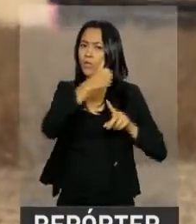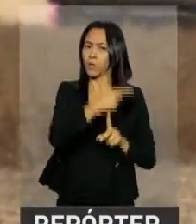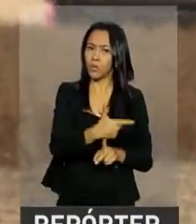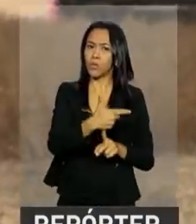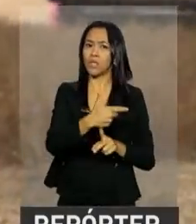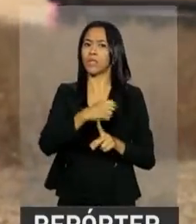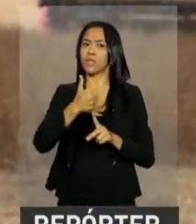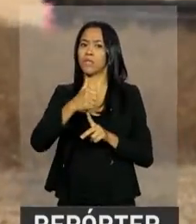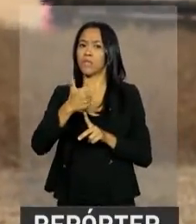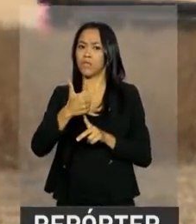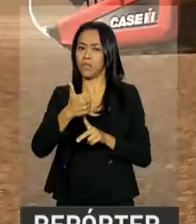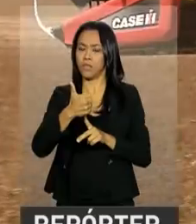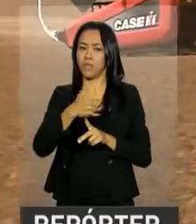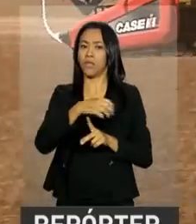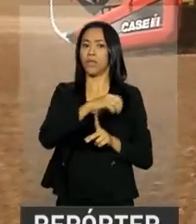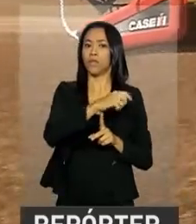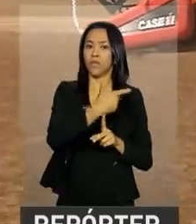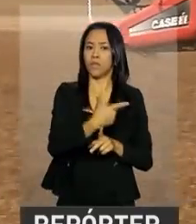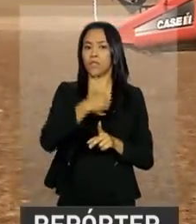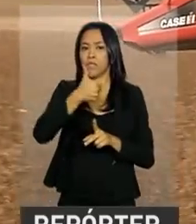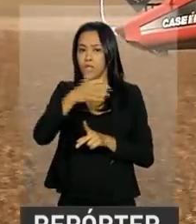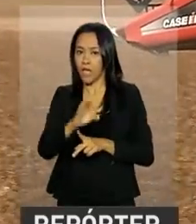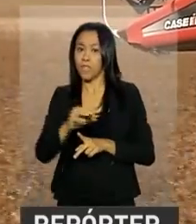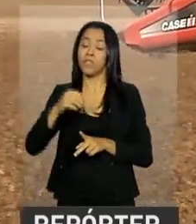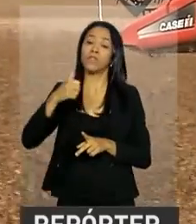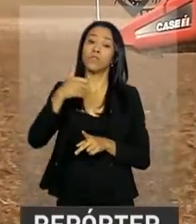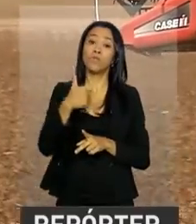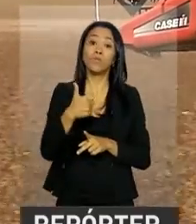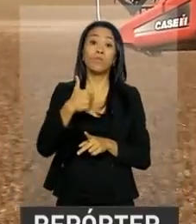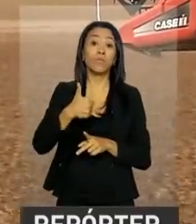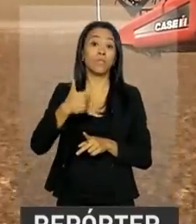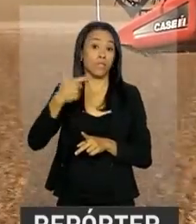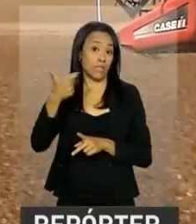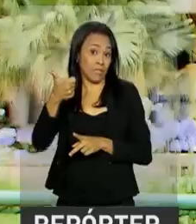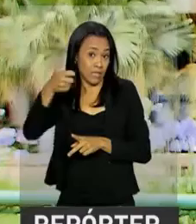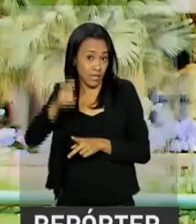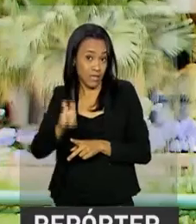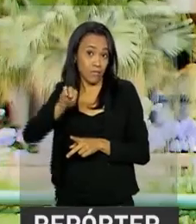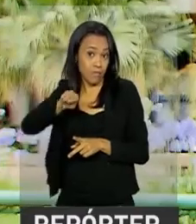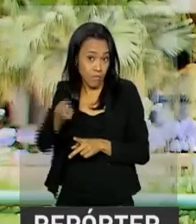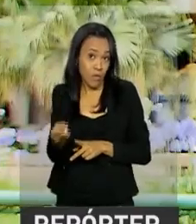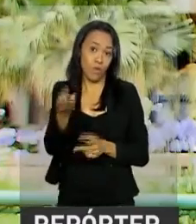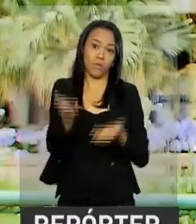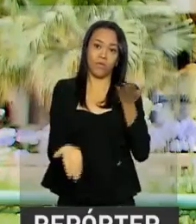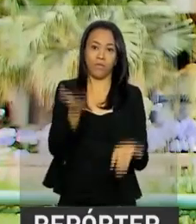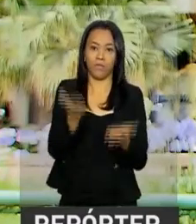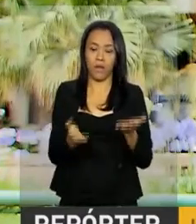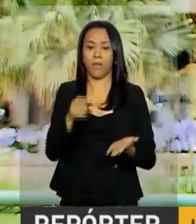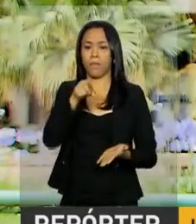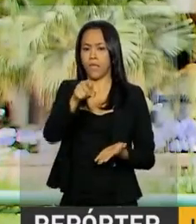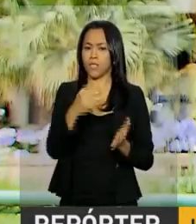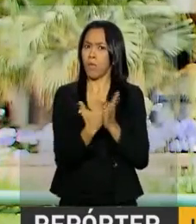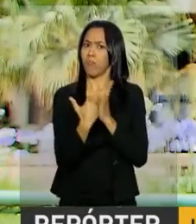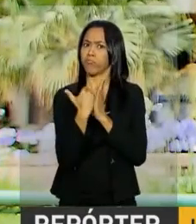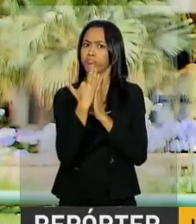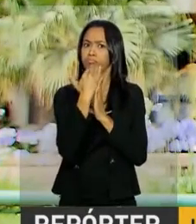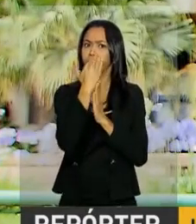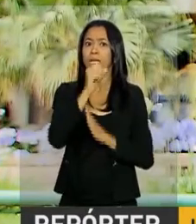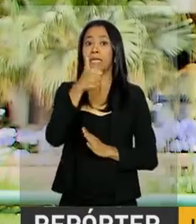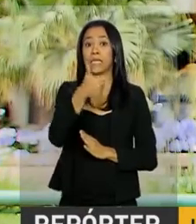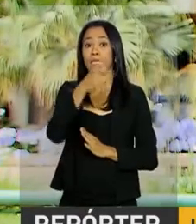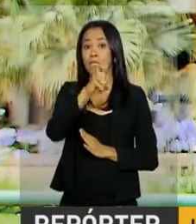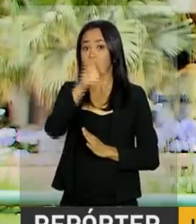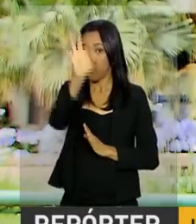210,9 e 215 milhões de toneladas no período. O crescimento pode chegar a 15%